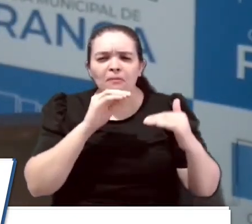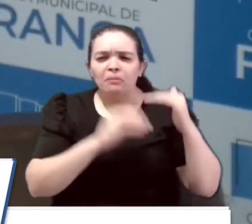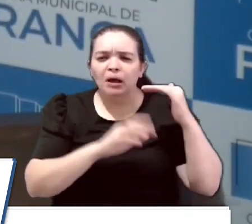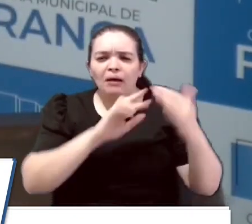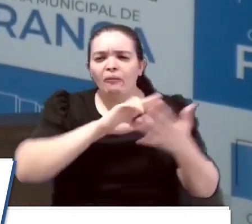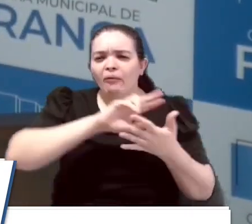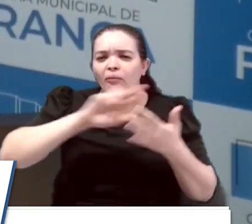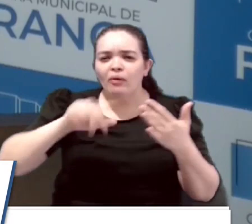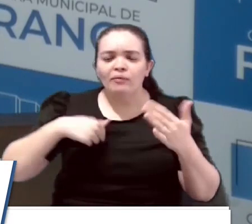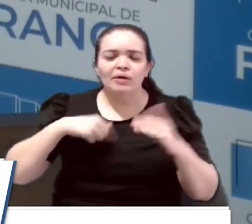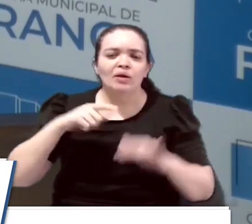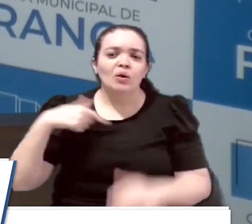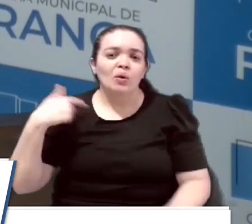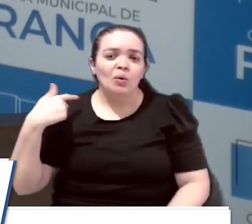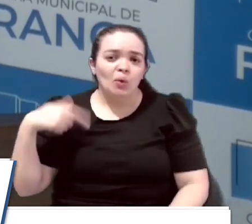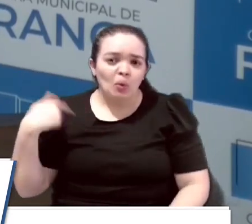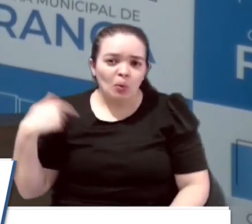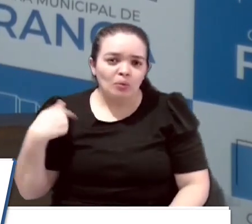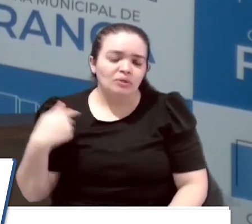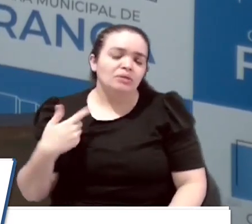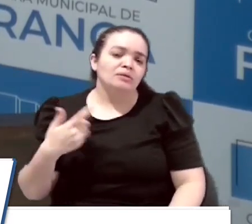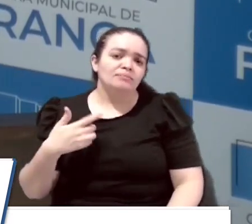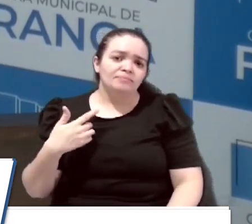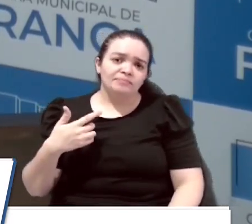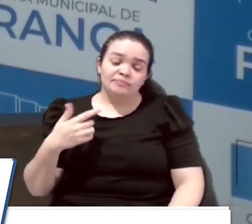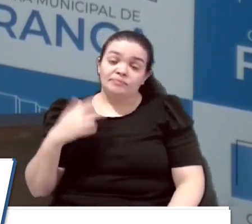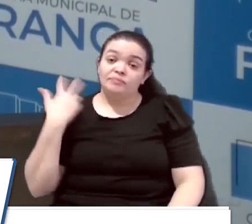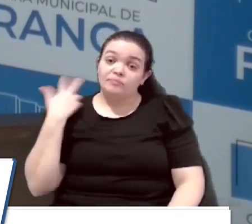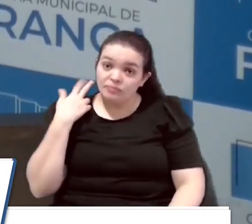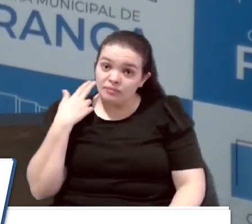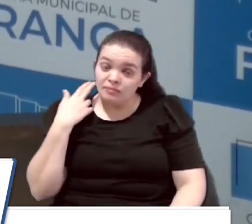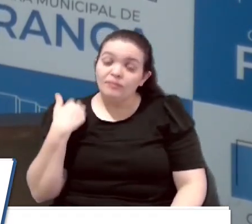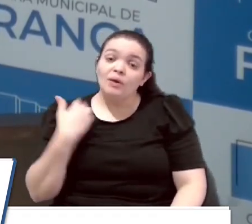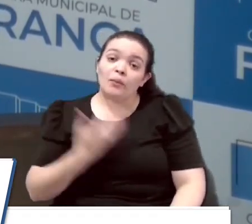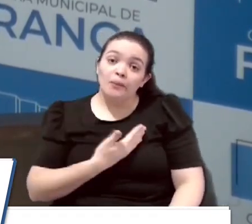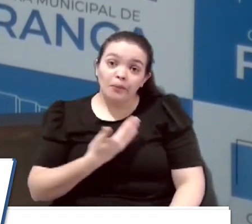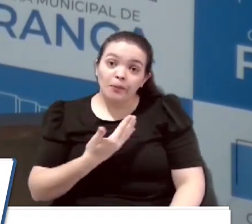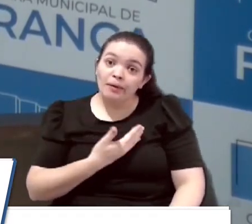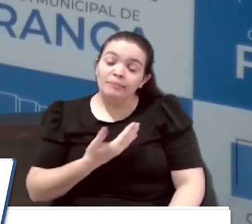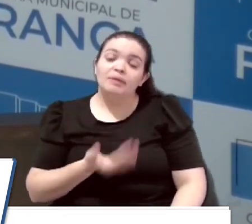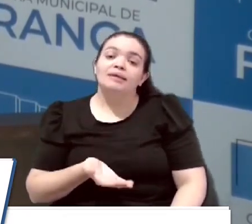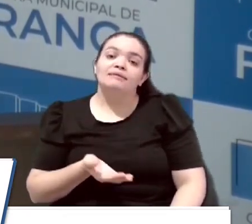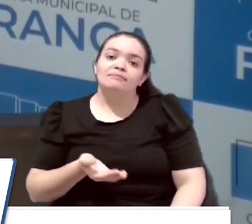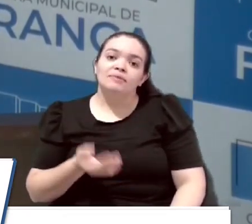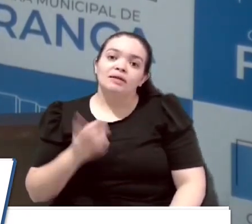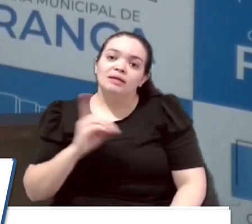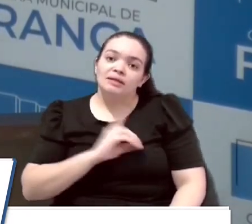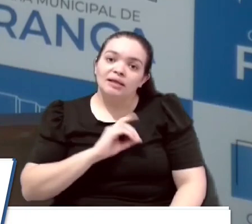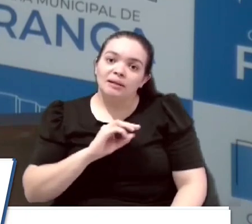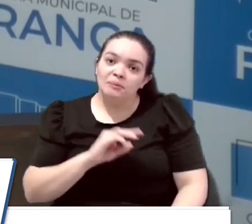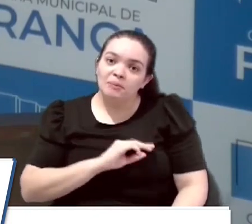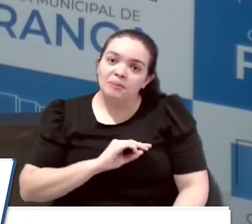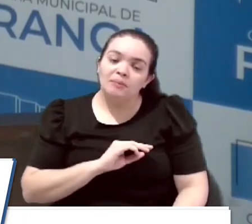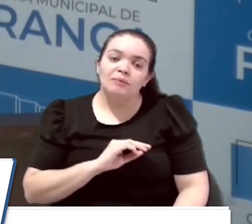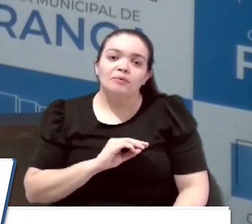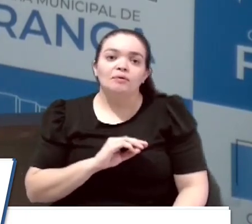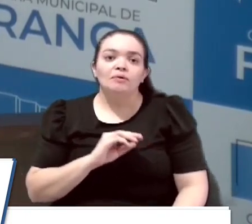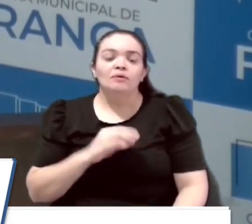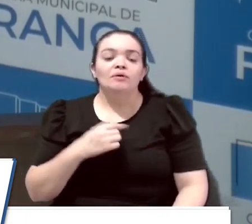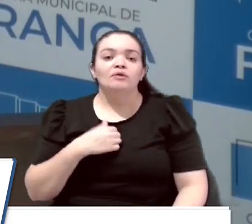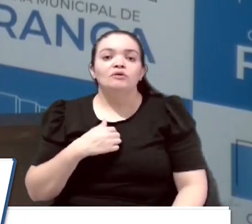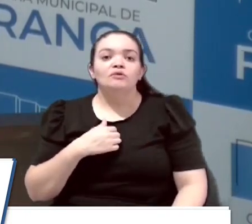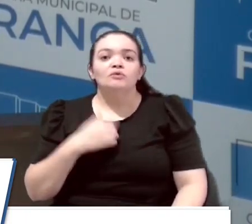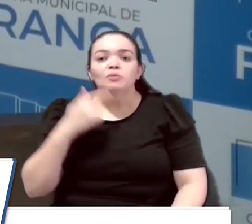da Lurdinha, ela diverge de mim, do Zezinho, que é um grande amigo que eu tenho, do Della Mota, do Pelizar, eu e ele quebra o